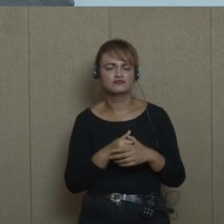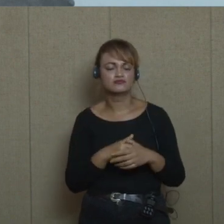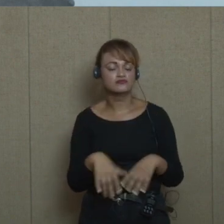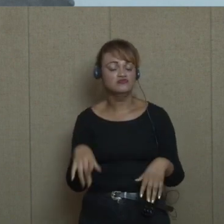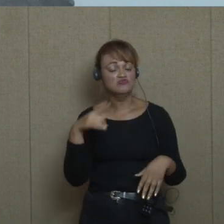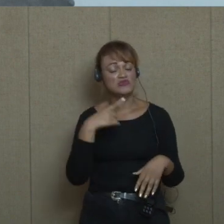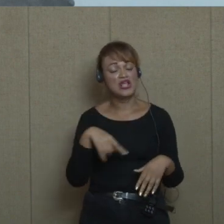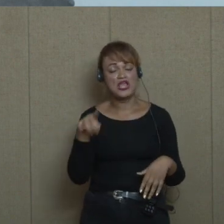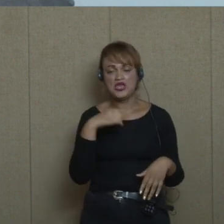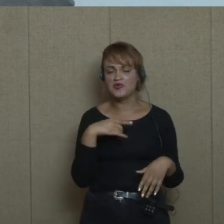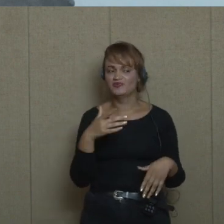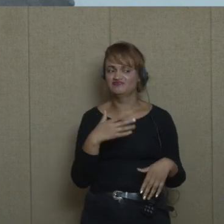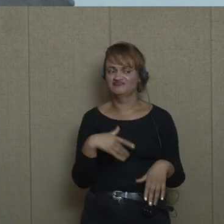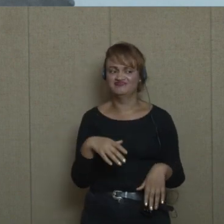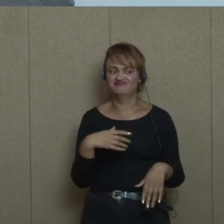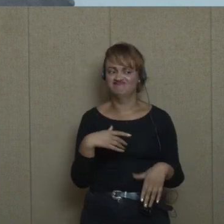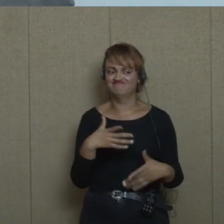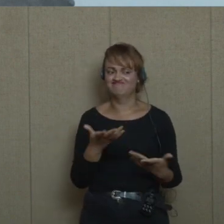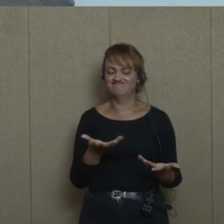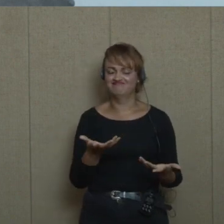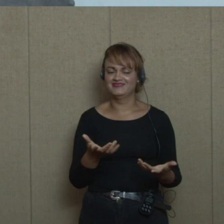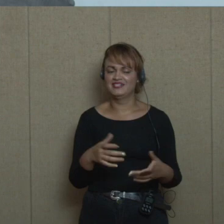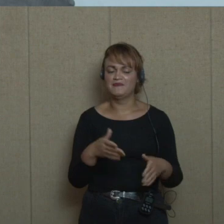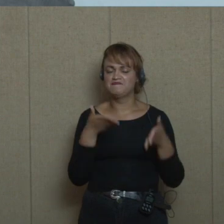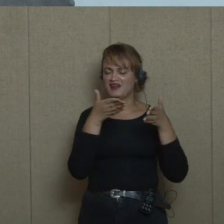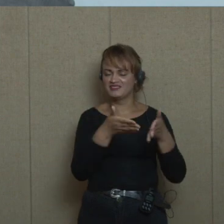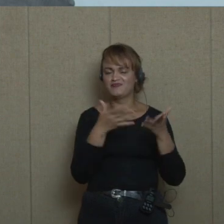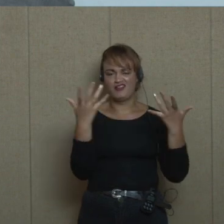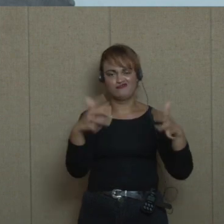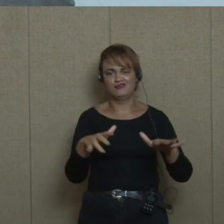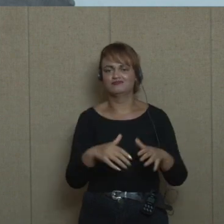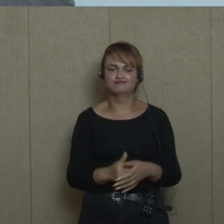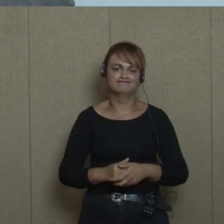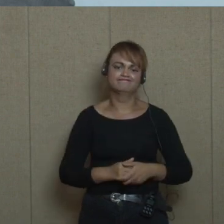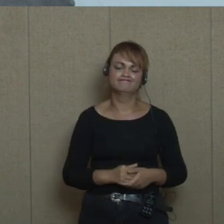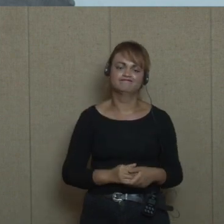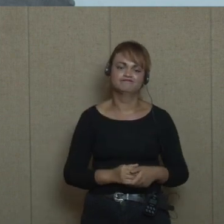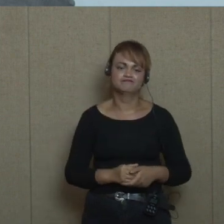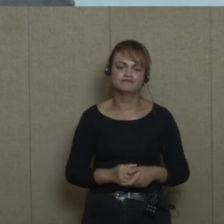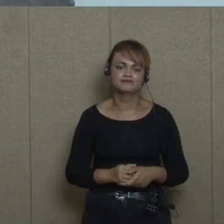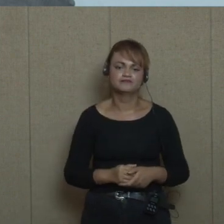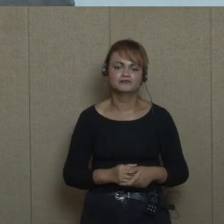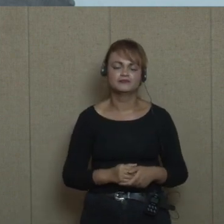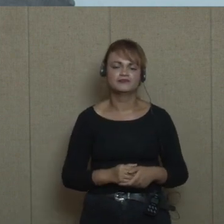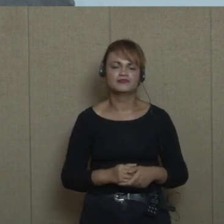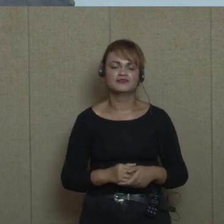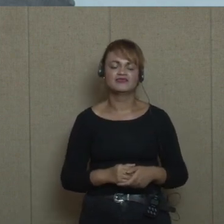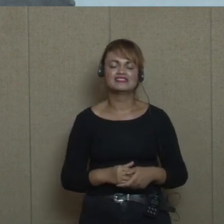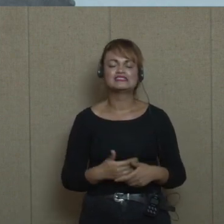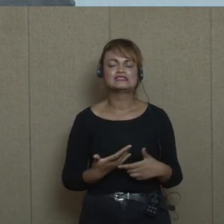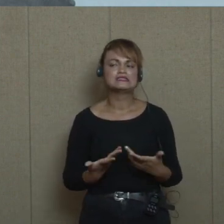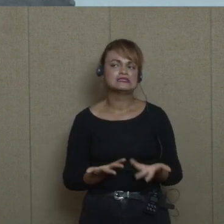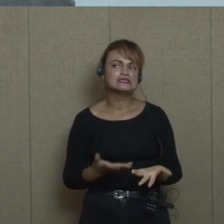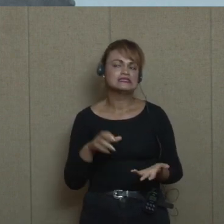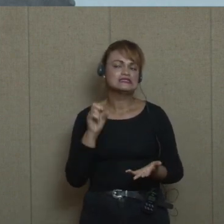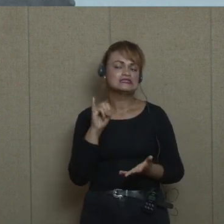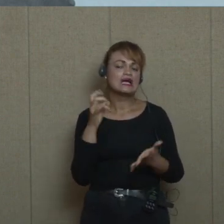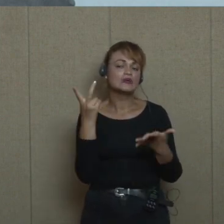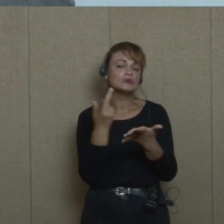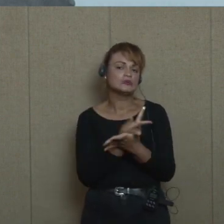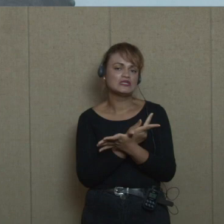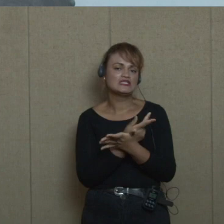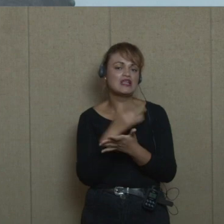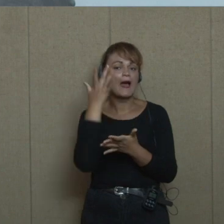eu não gostaria de participar. E se alguma coisa